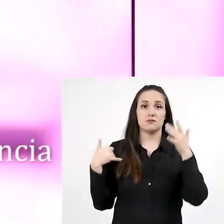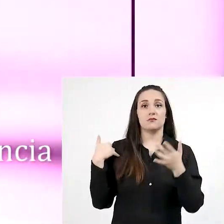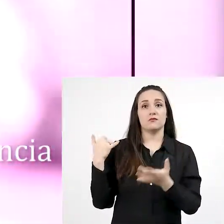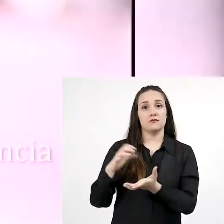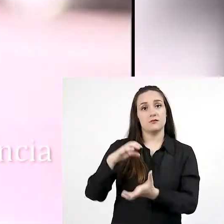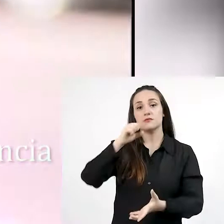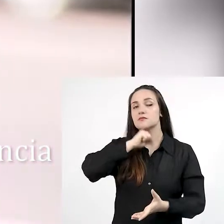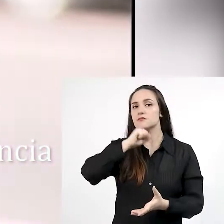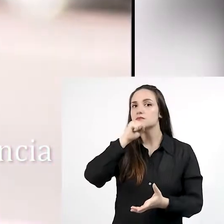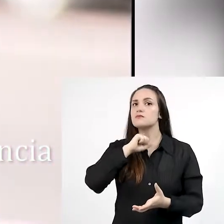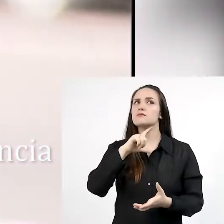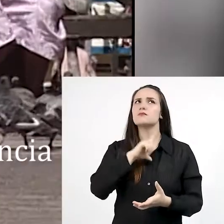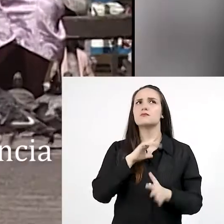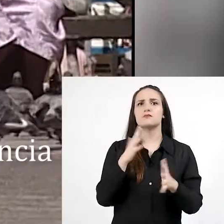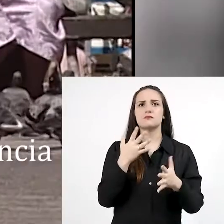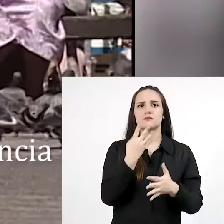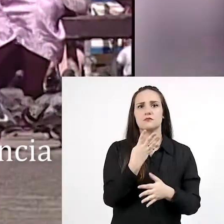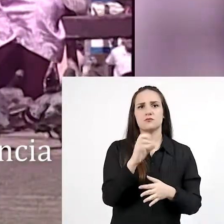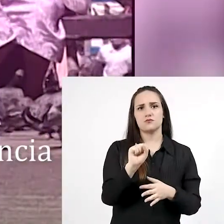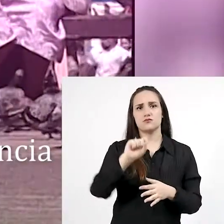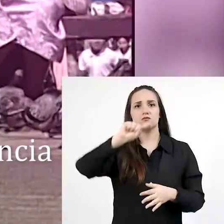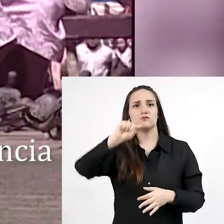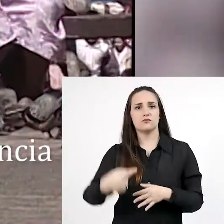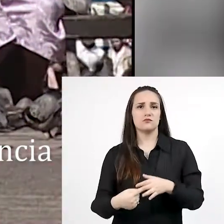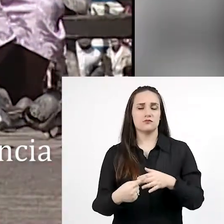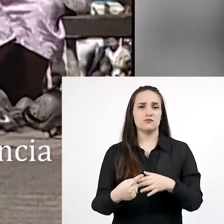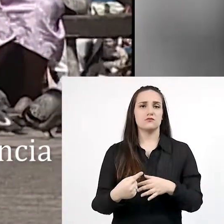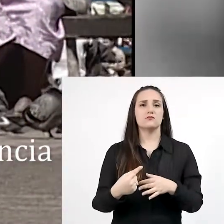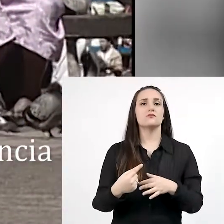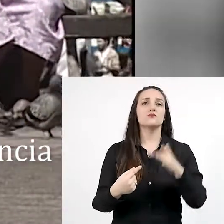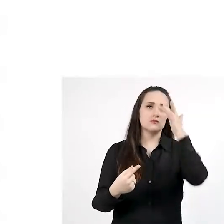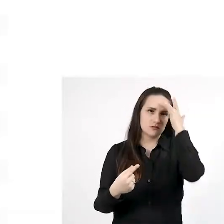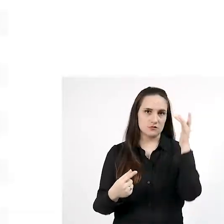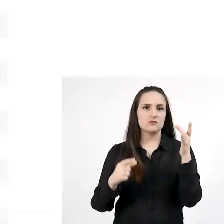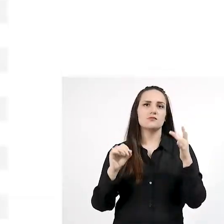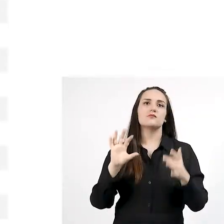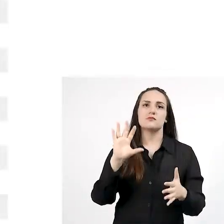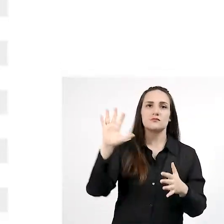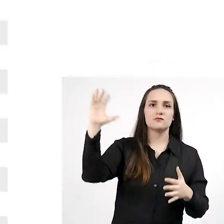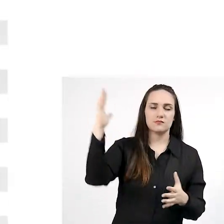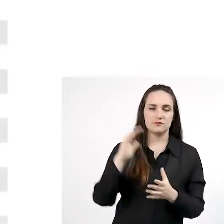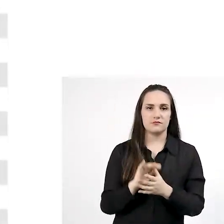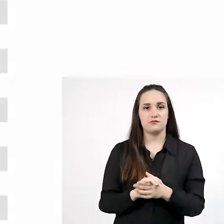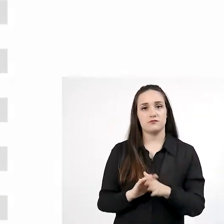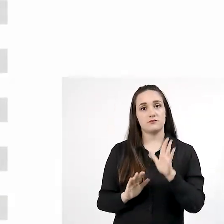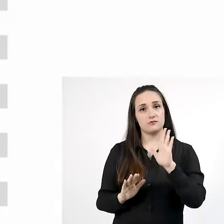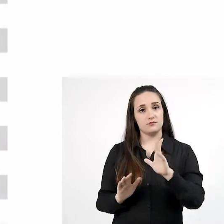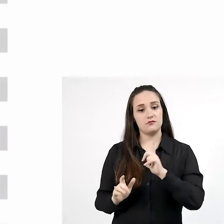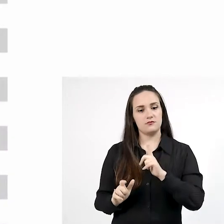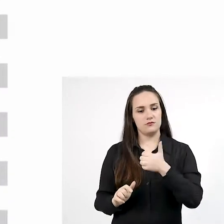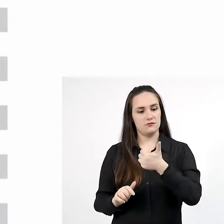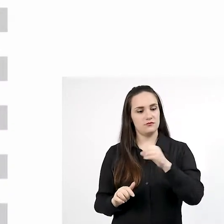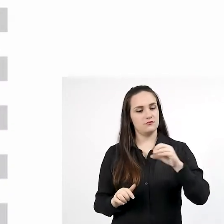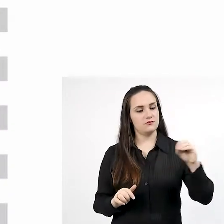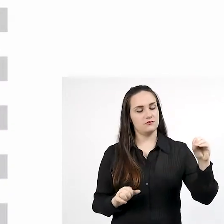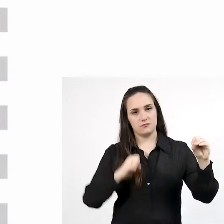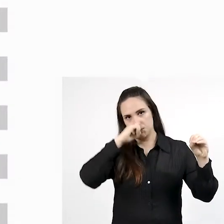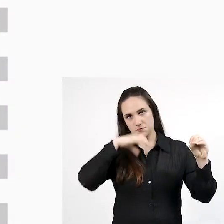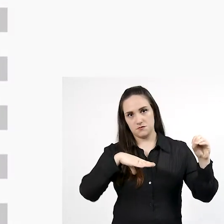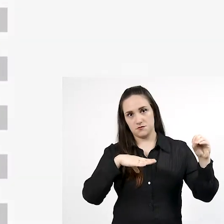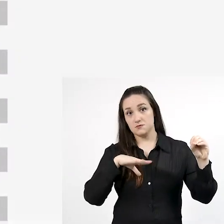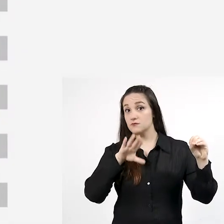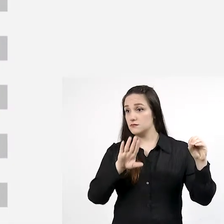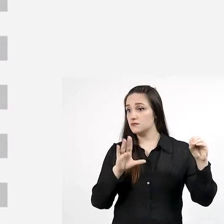de 48 mil casos registrados no Brasil naquele ano. De cada 100 atos de violência, 65